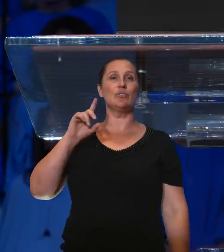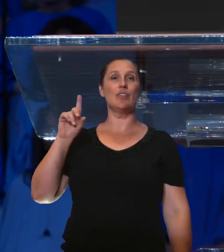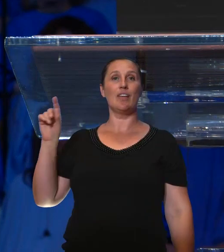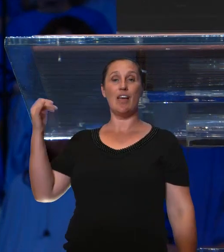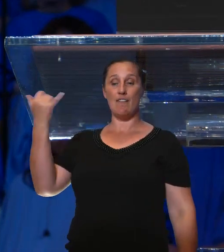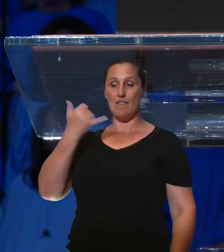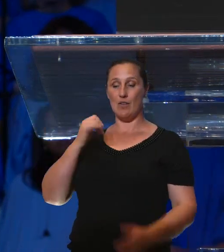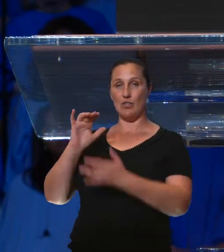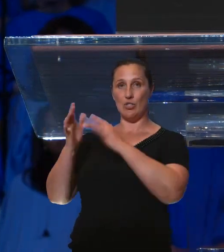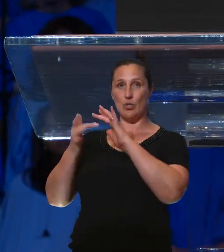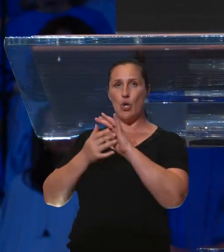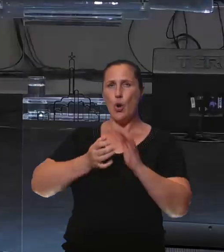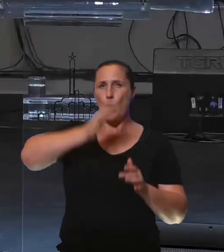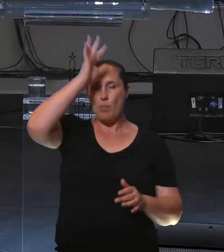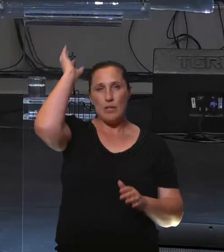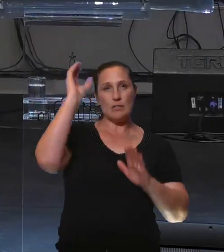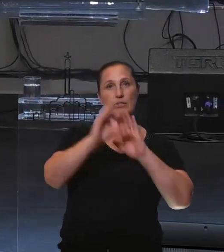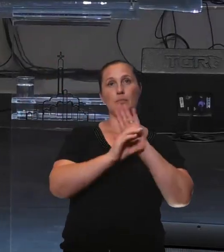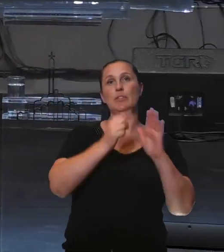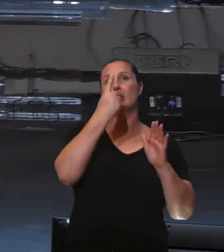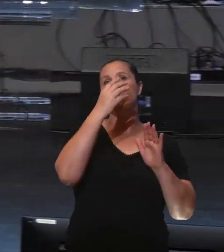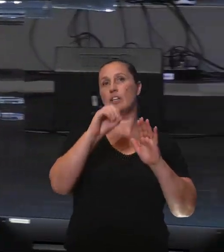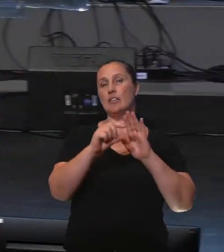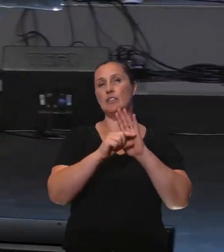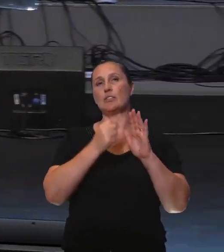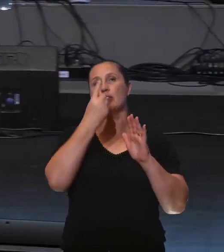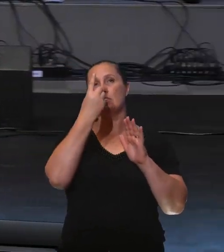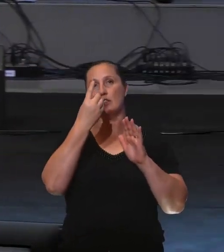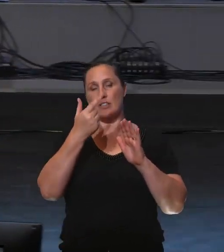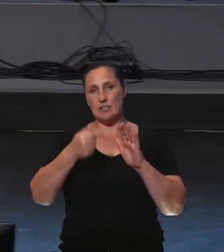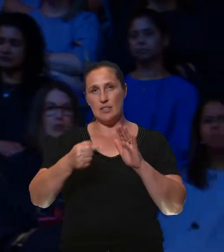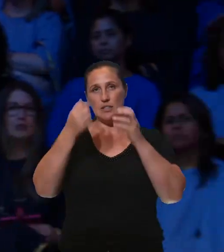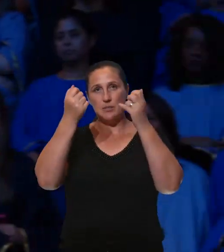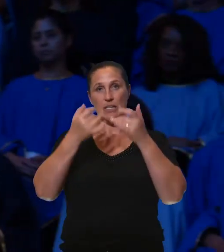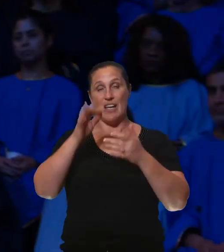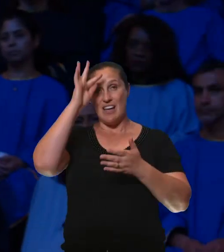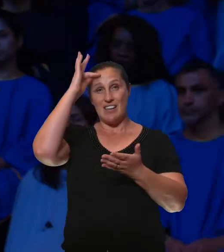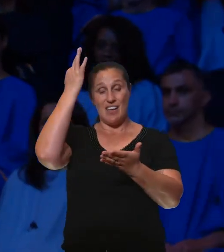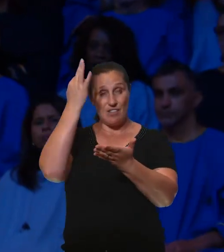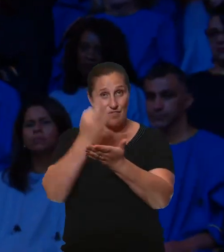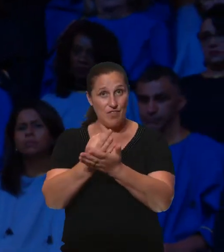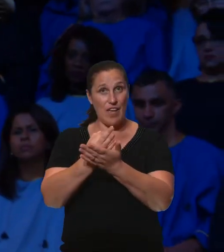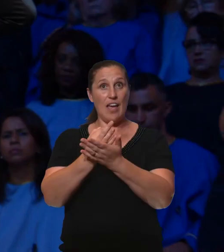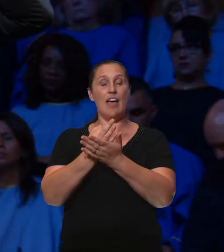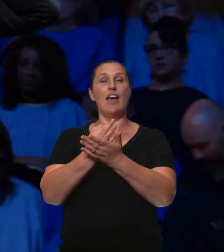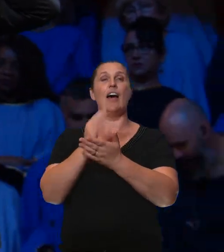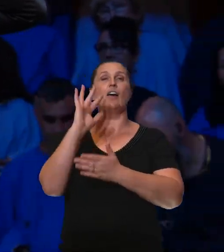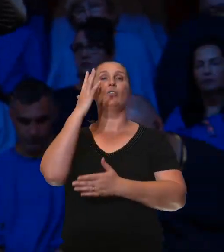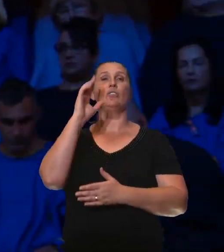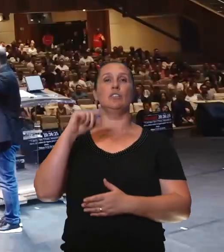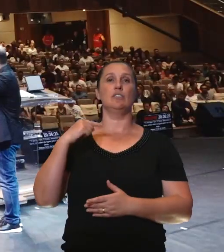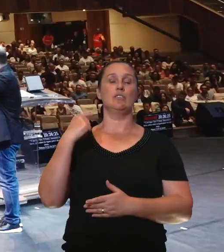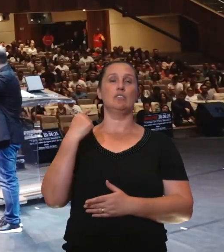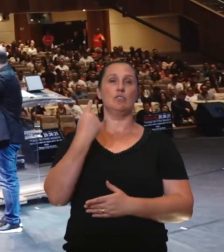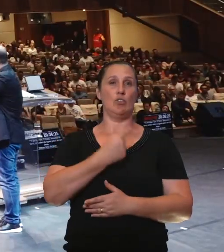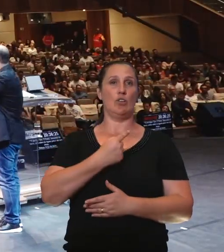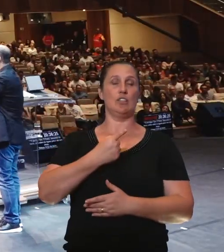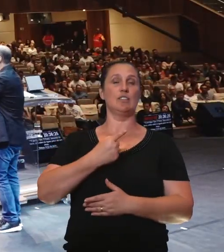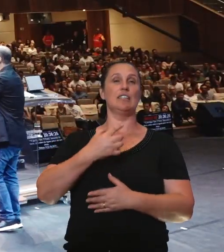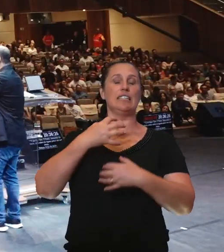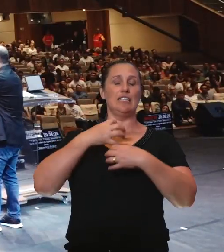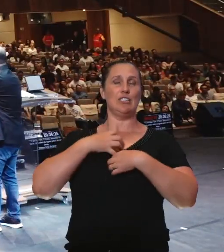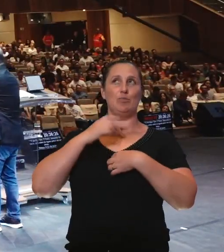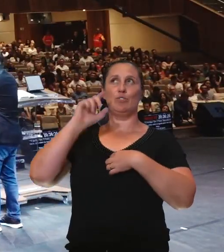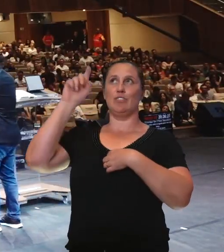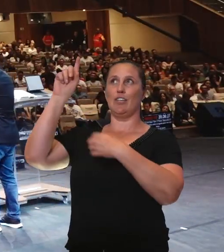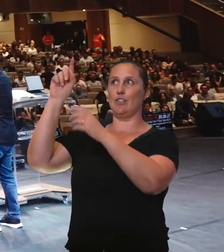Romanos 10:17 diz que a fé vem pelo ouvir, e pelo ouvir a palavra de Deus. Eu